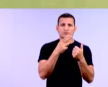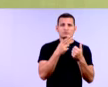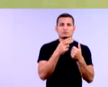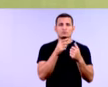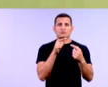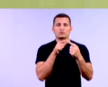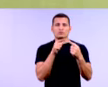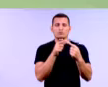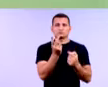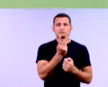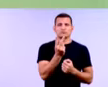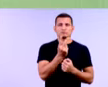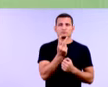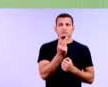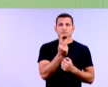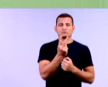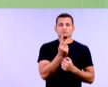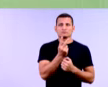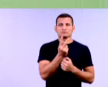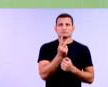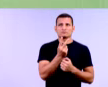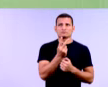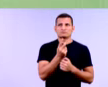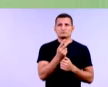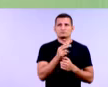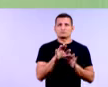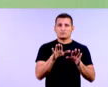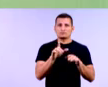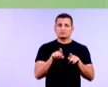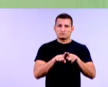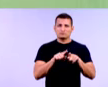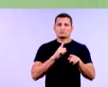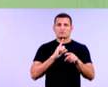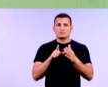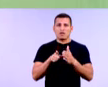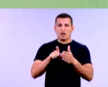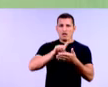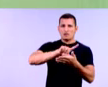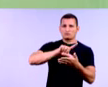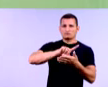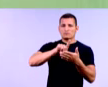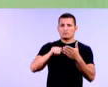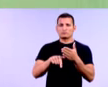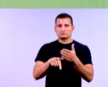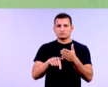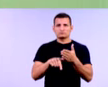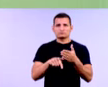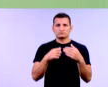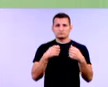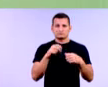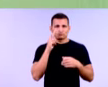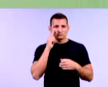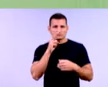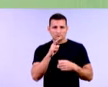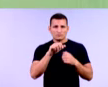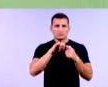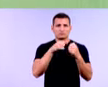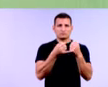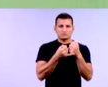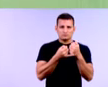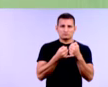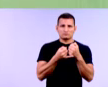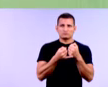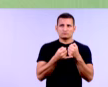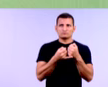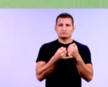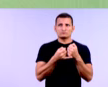dois. Certo. Mas também tem o de virantes e o vir depois. Isso, tem que verificar a posição desse Tá. adjetivo. Se